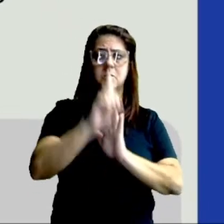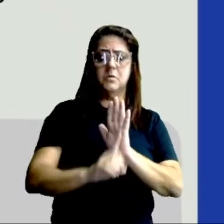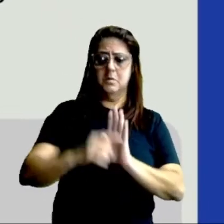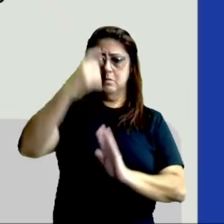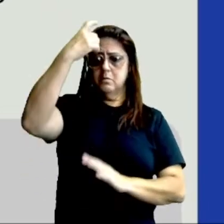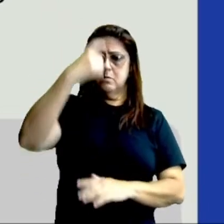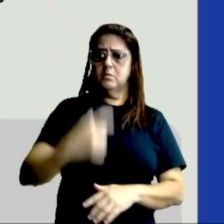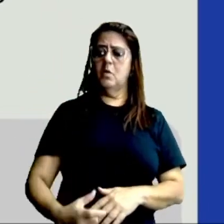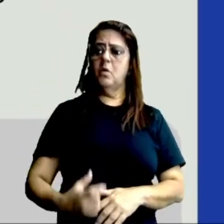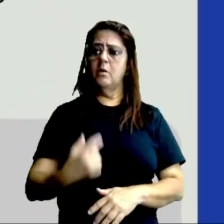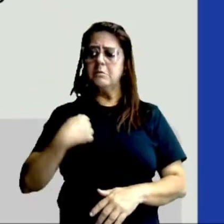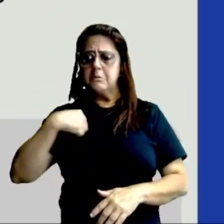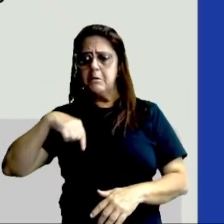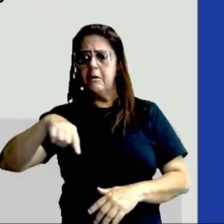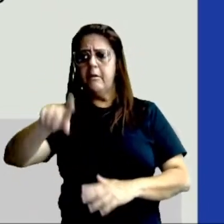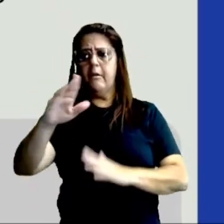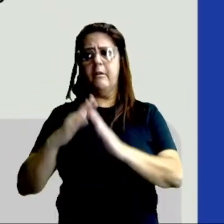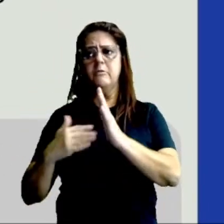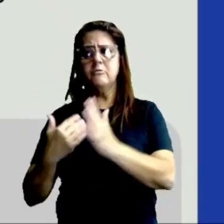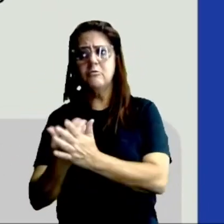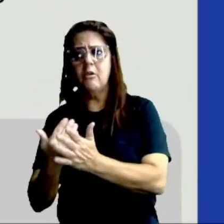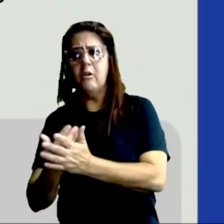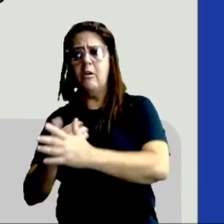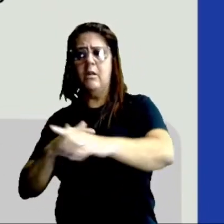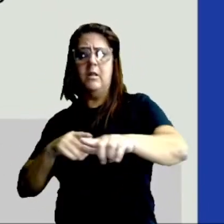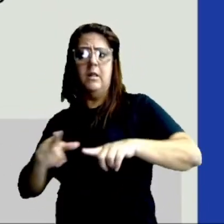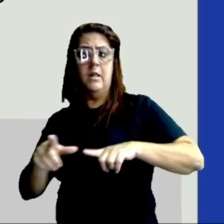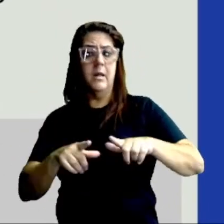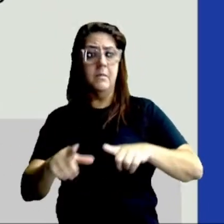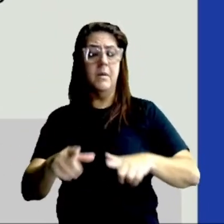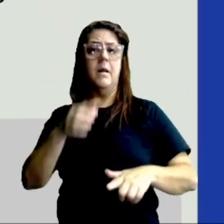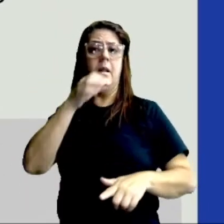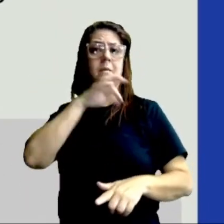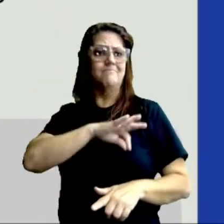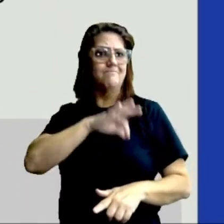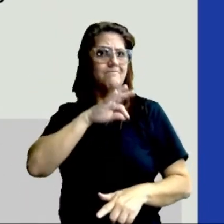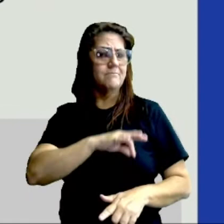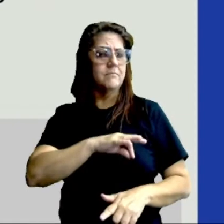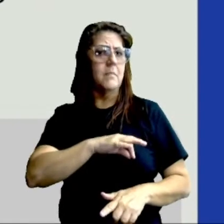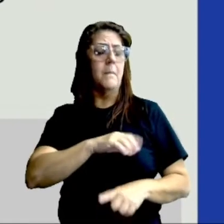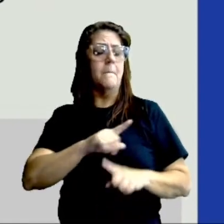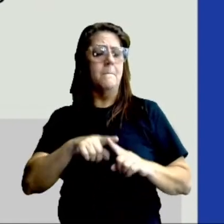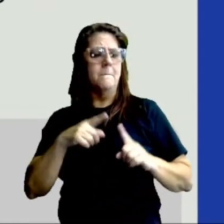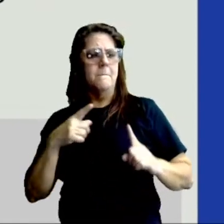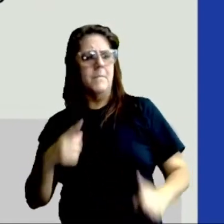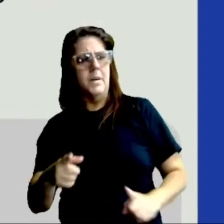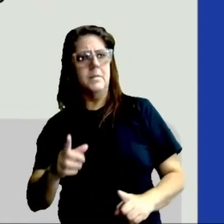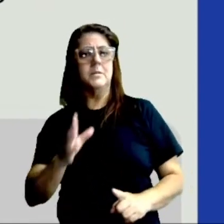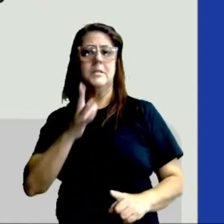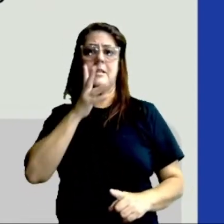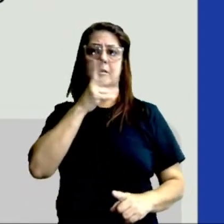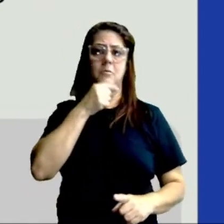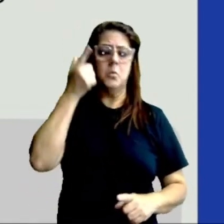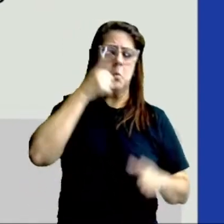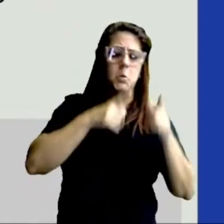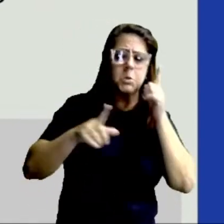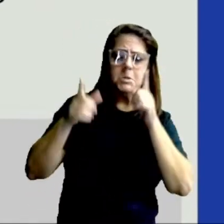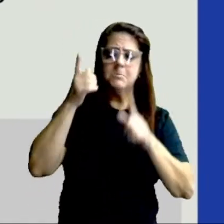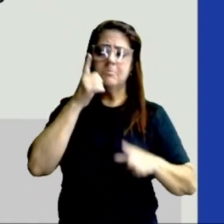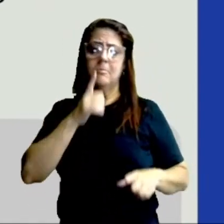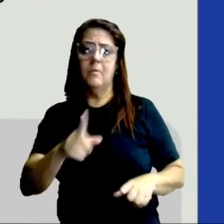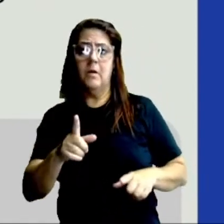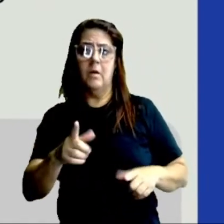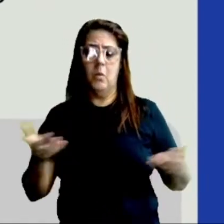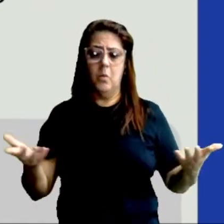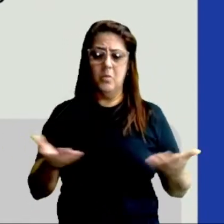à cidadania o direito de ir à escola o direito de trabalhar assalariado mas isso custou né até hoje nós lutamos